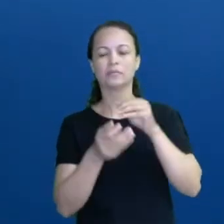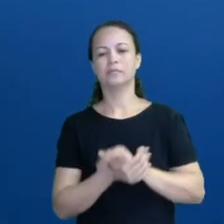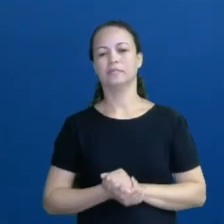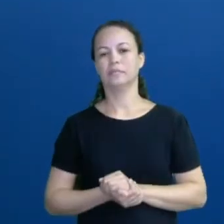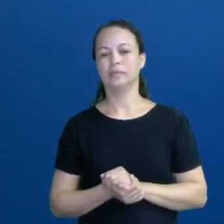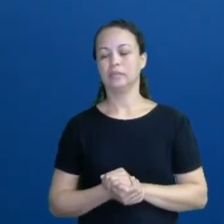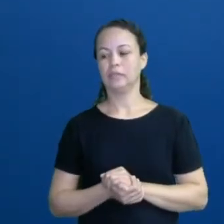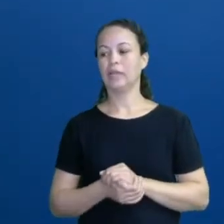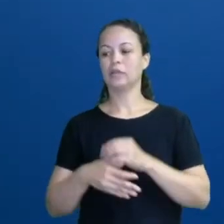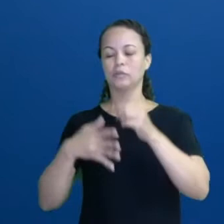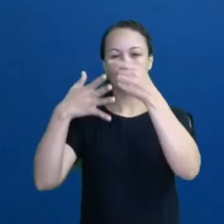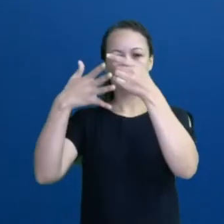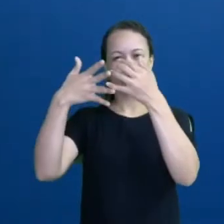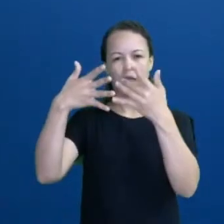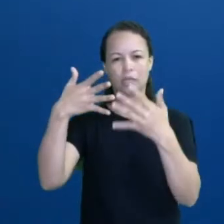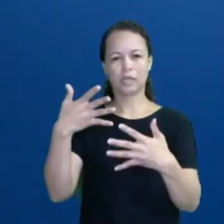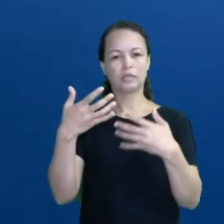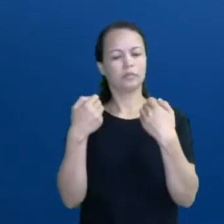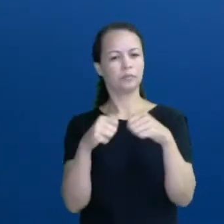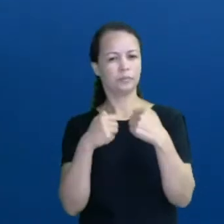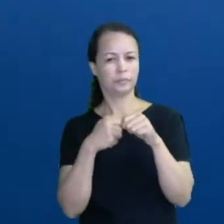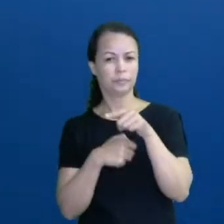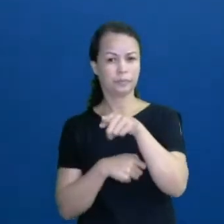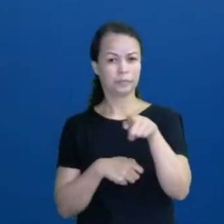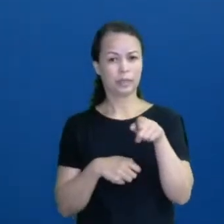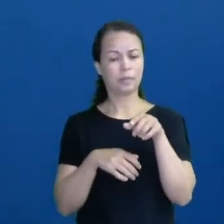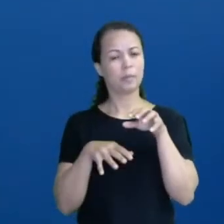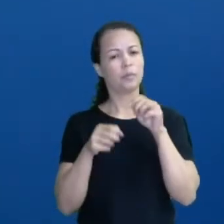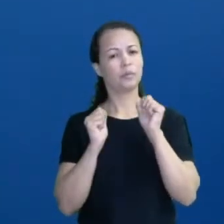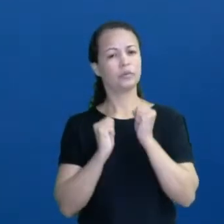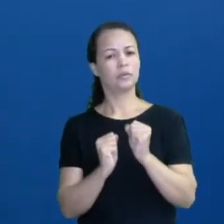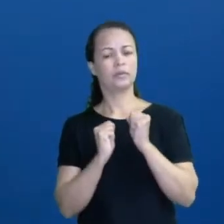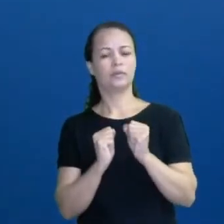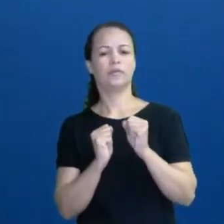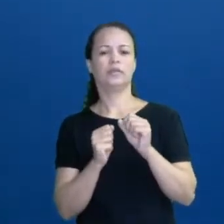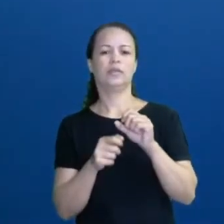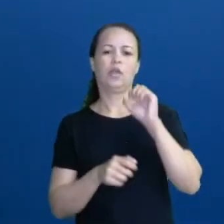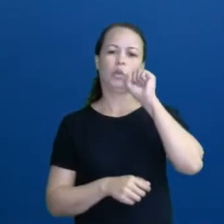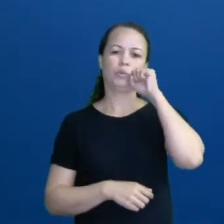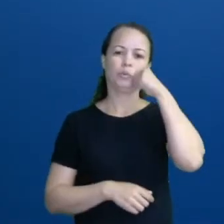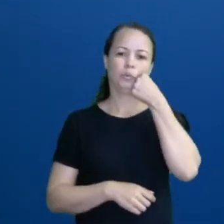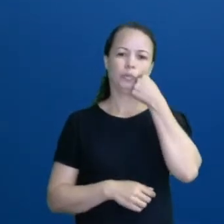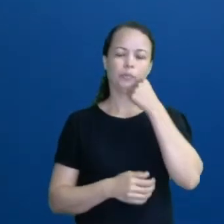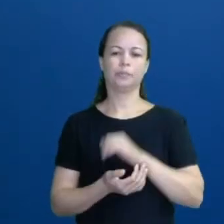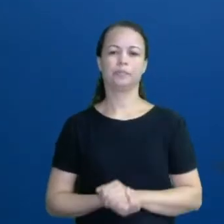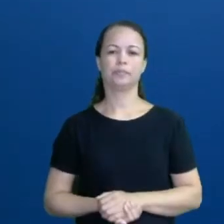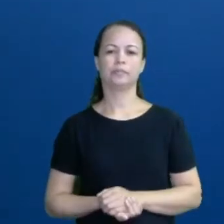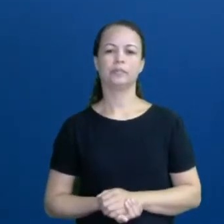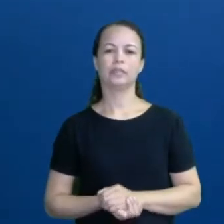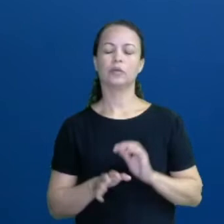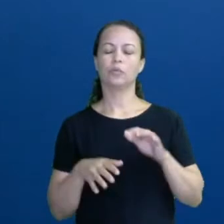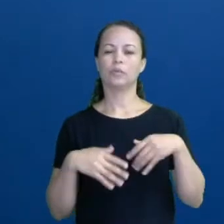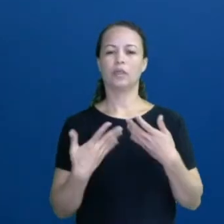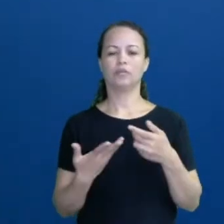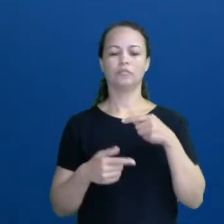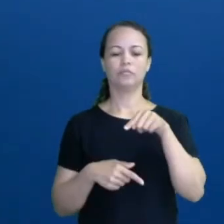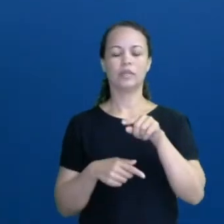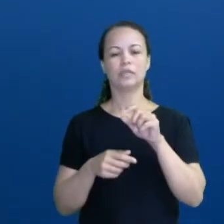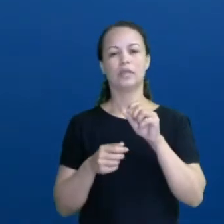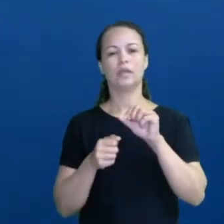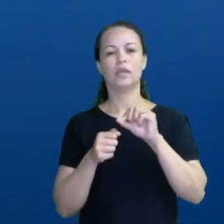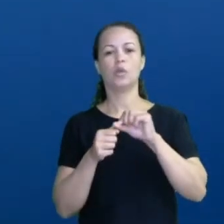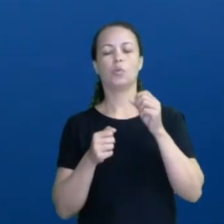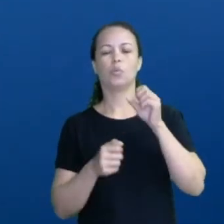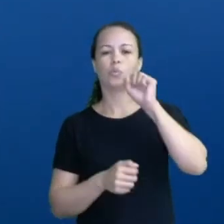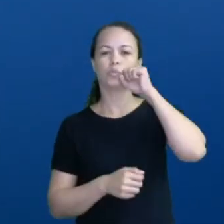lista dos materiais que ela precisa para poder fazer esse suco. Quando ela for fazer o suco, já